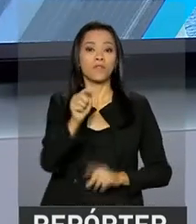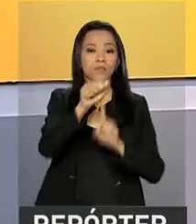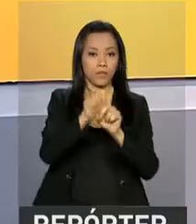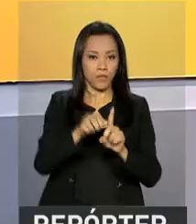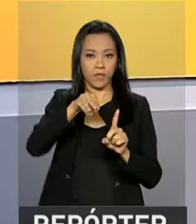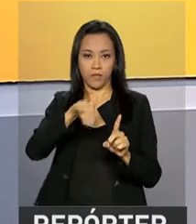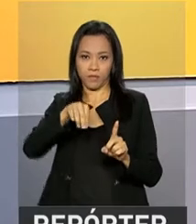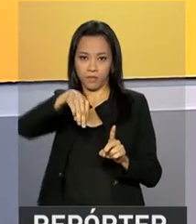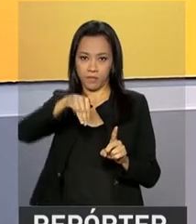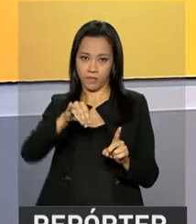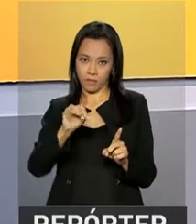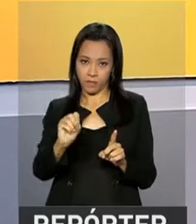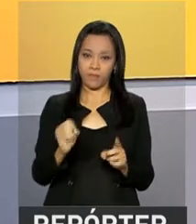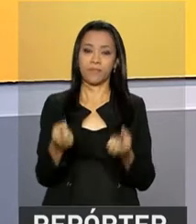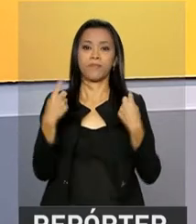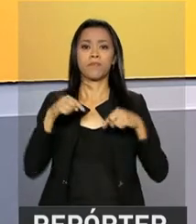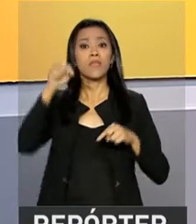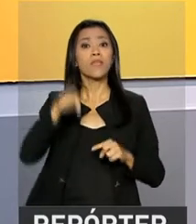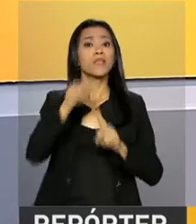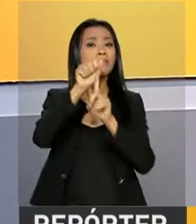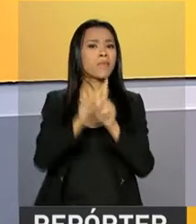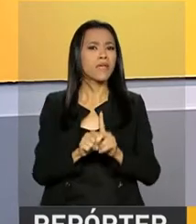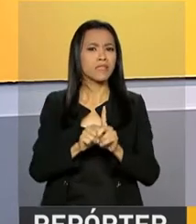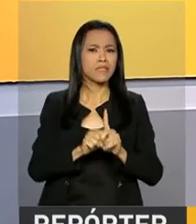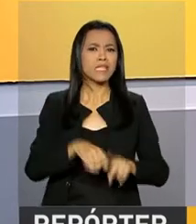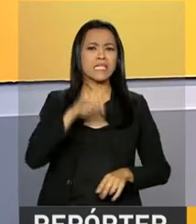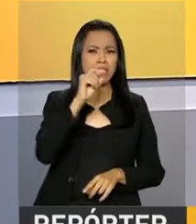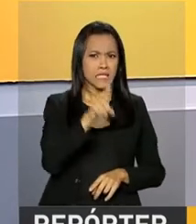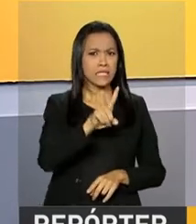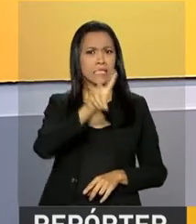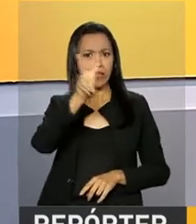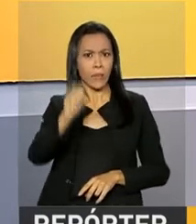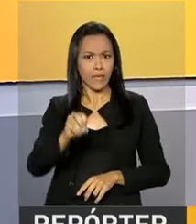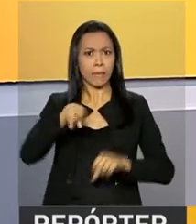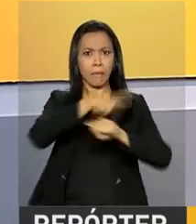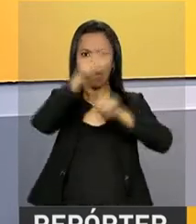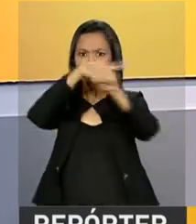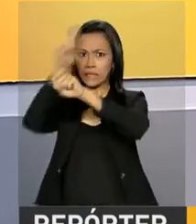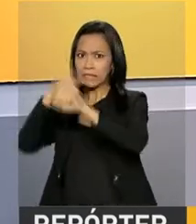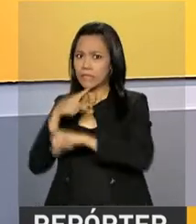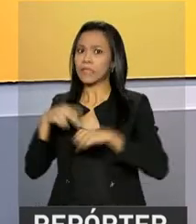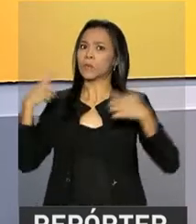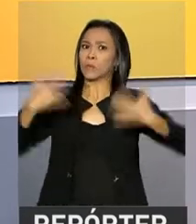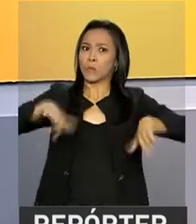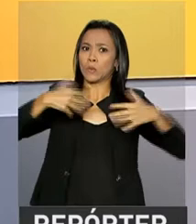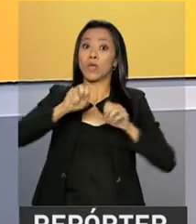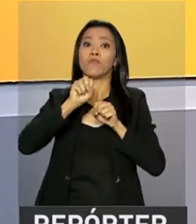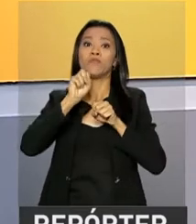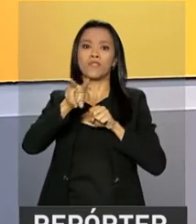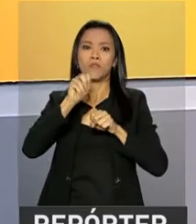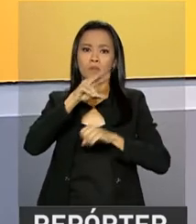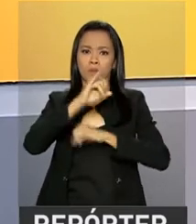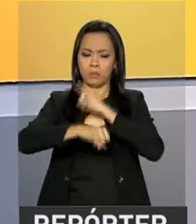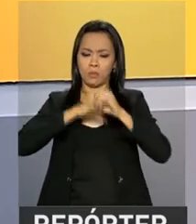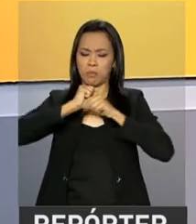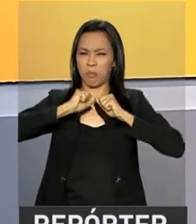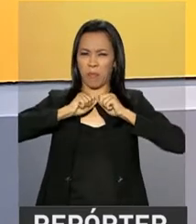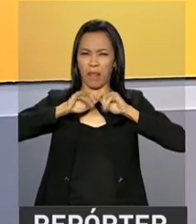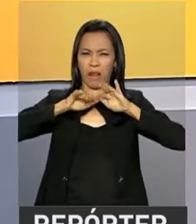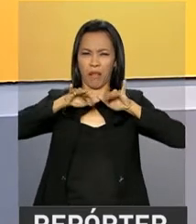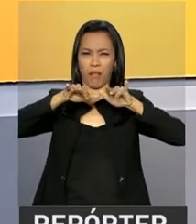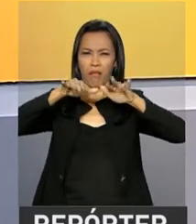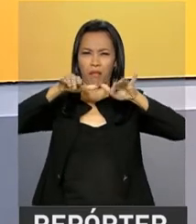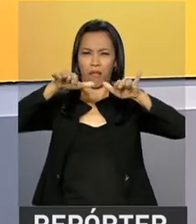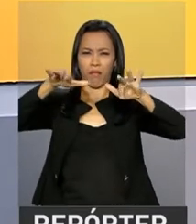maio neste mês pelo menos 150 países sofreram ataques cibernéticos sites governamentais e de